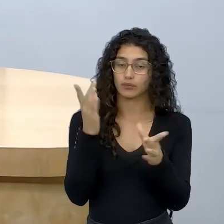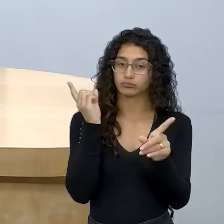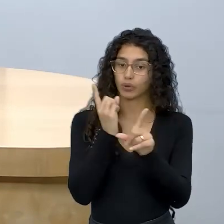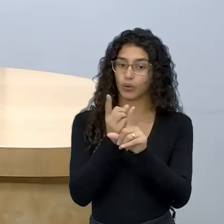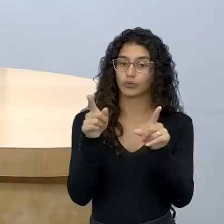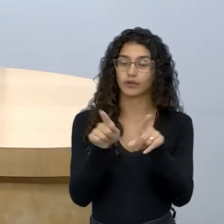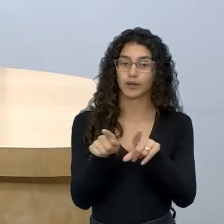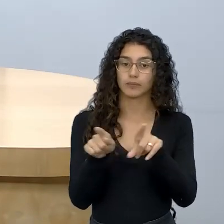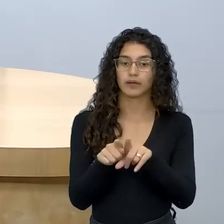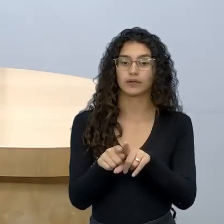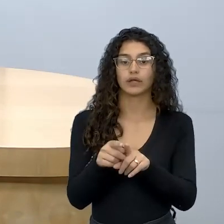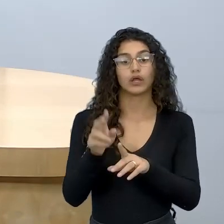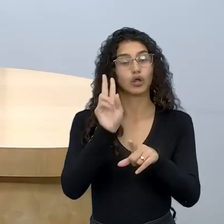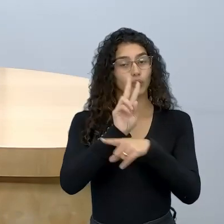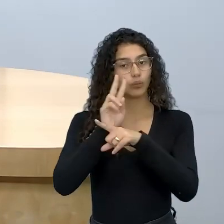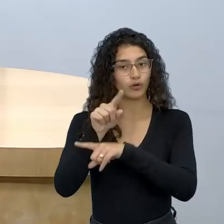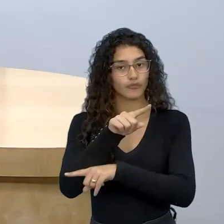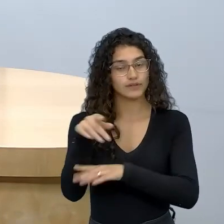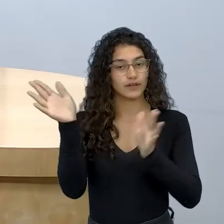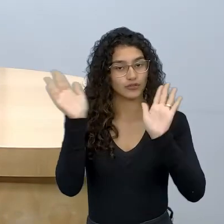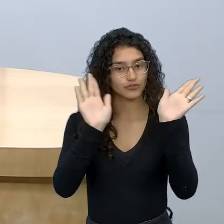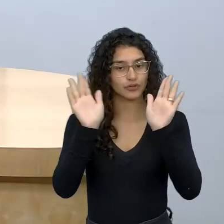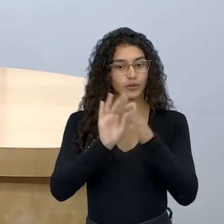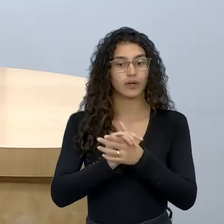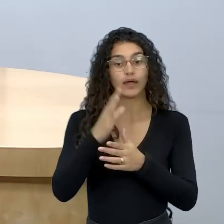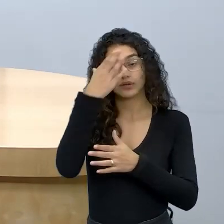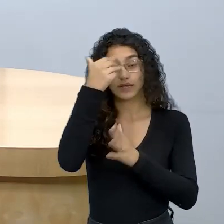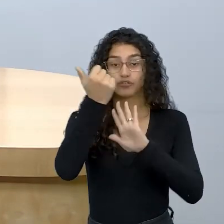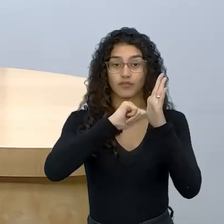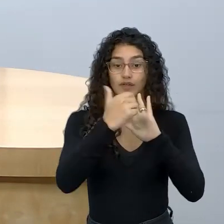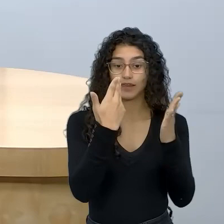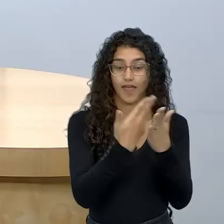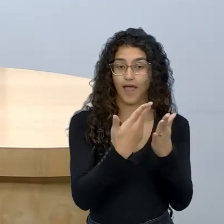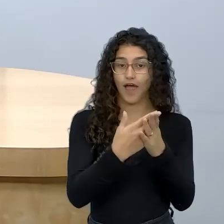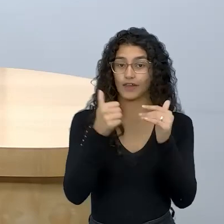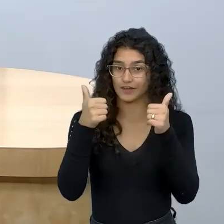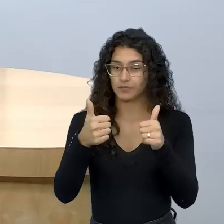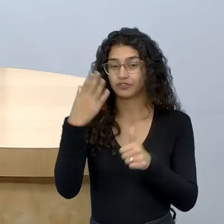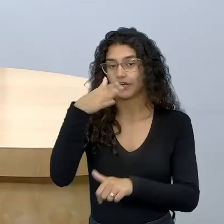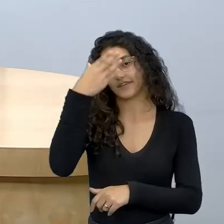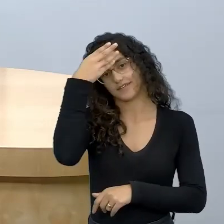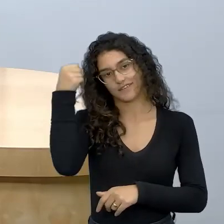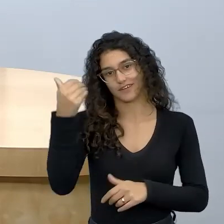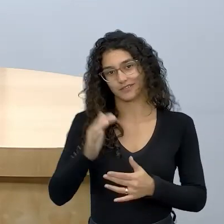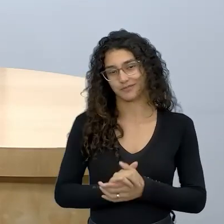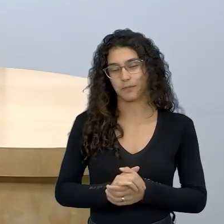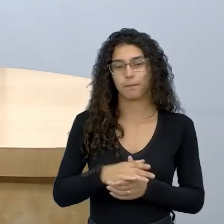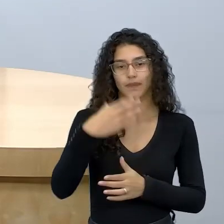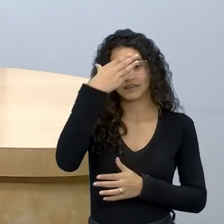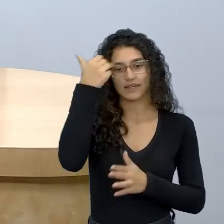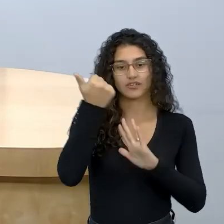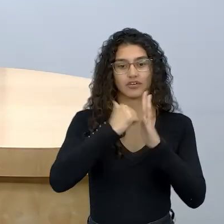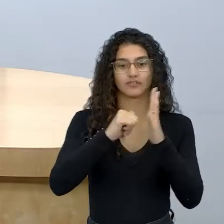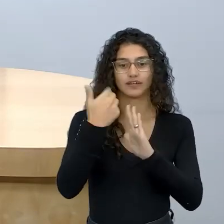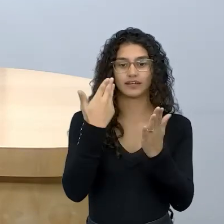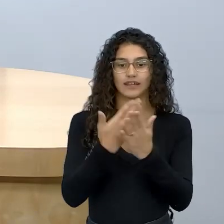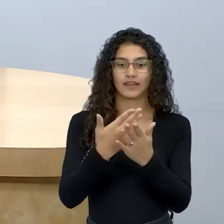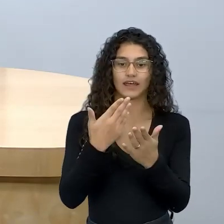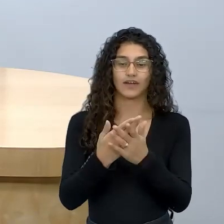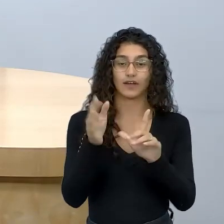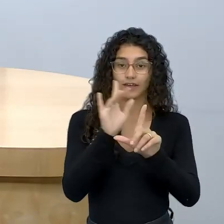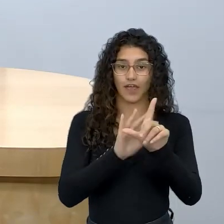encontro e se cuidem, hein? Tchau, tchau. Não deixe de avaliar a aula, tá? Já estava esquecendo. Não deixe de avaliar a aula pelo